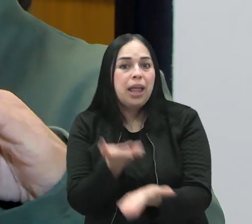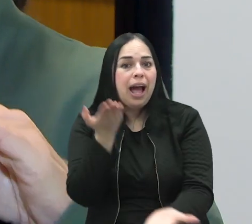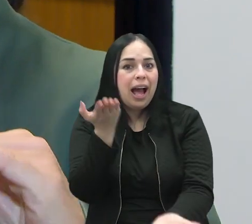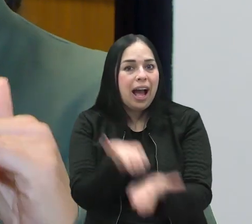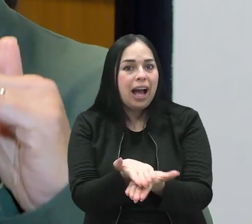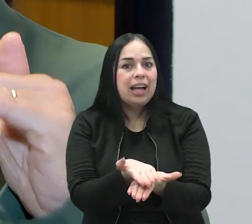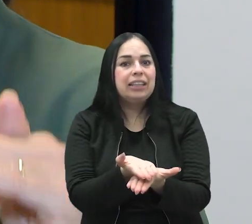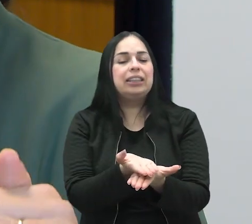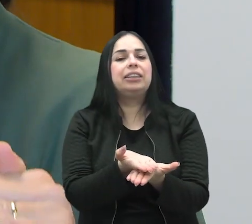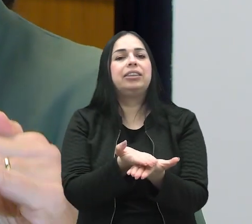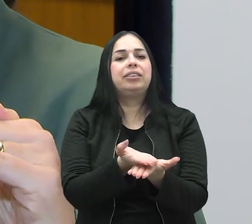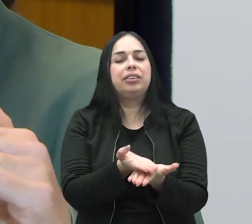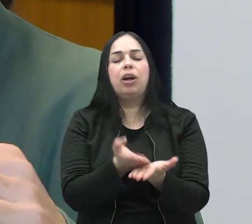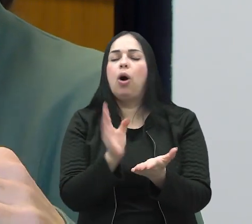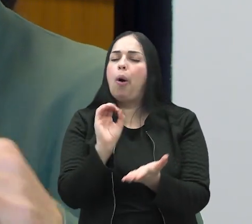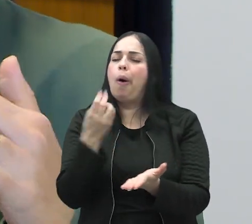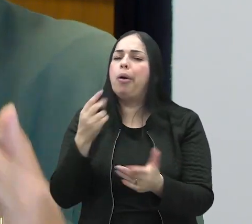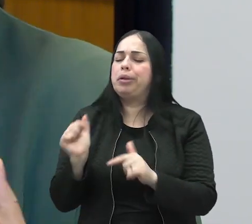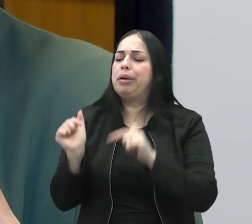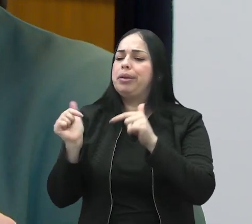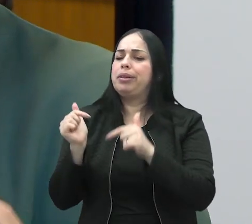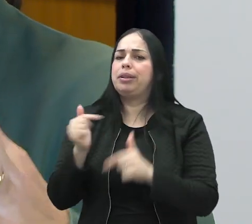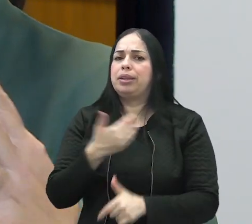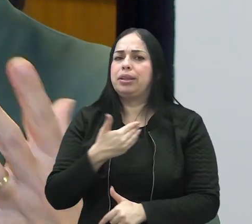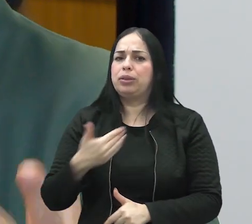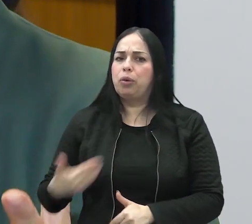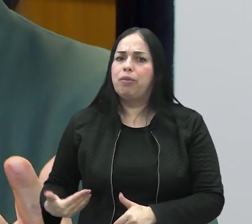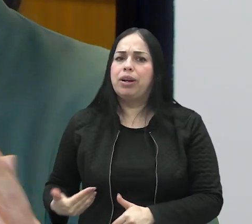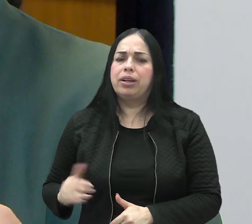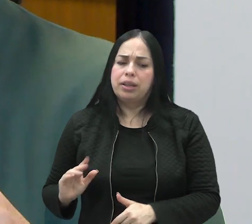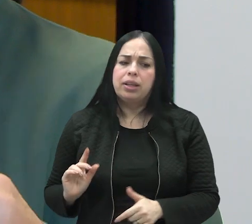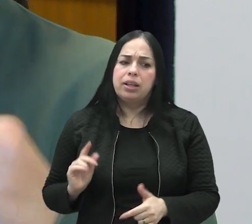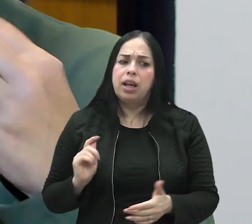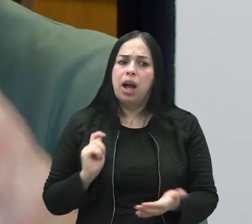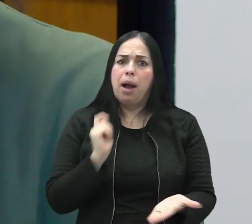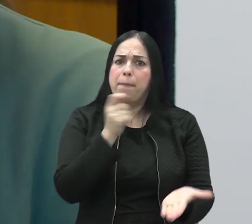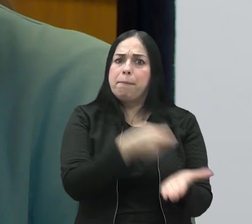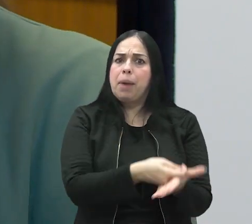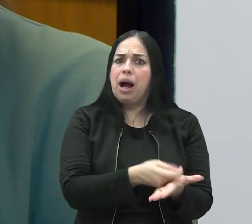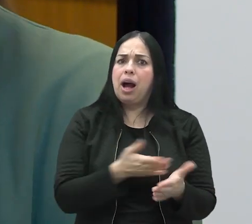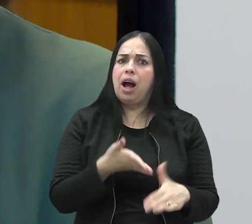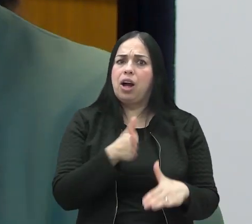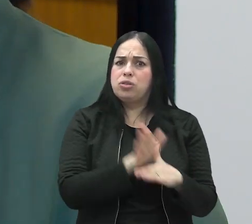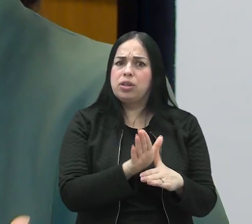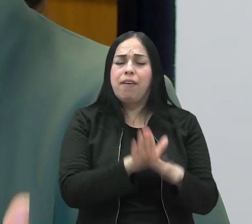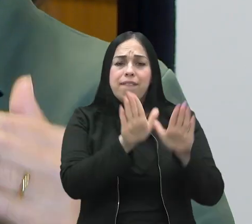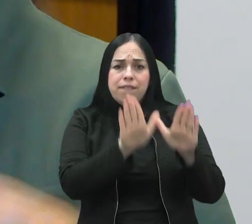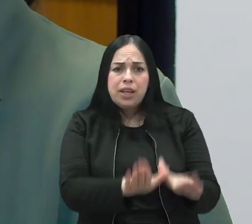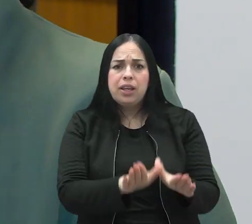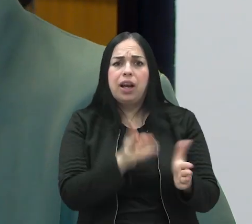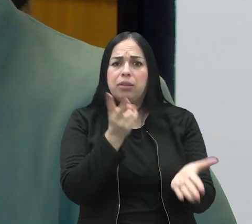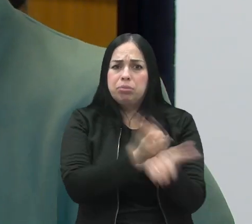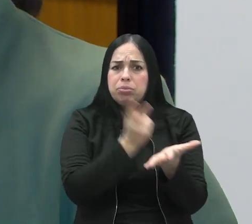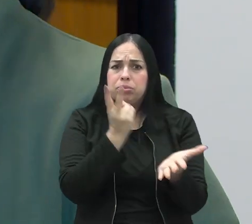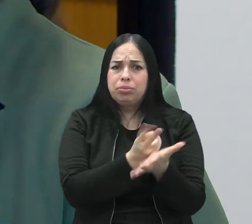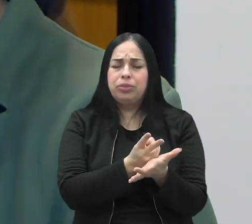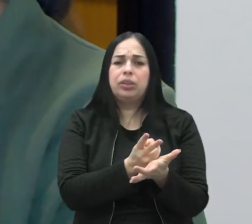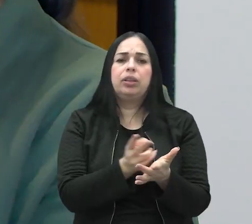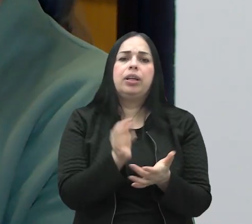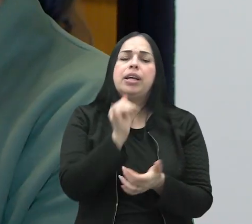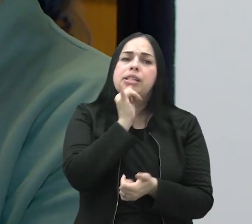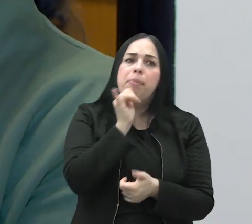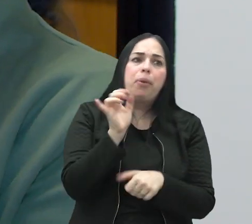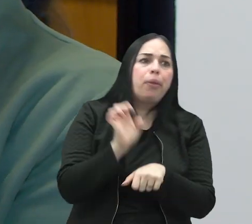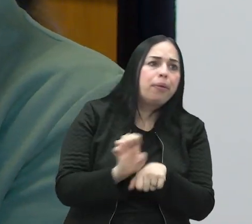voltem ou que tenha pelo menos uma política que auxilie financeiramente mesmo, esses jovens ficarem ou